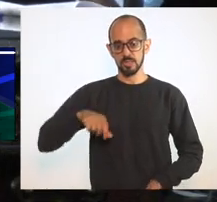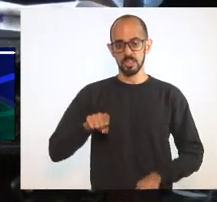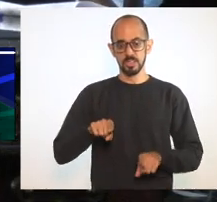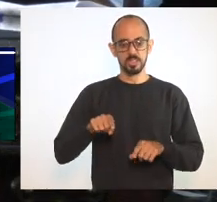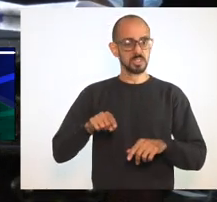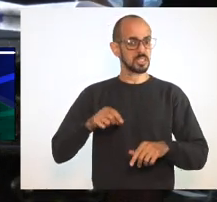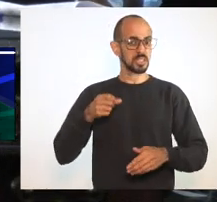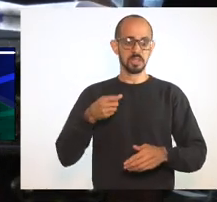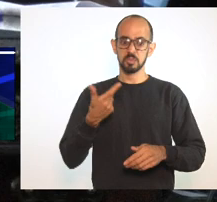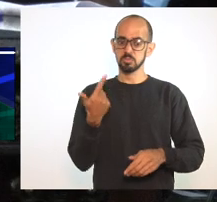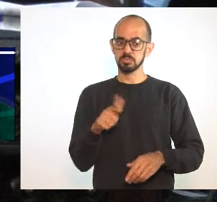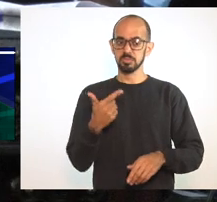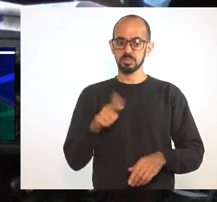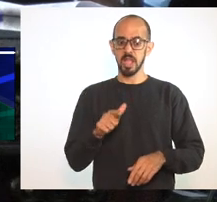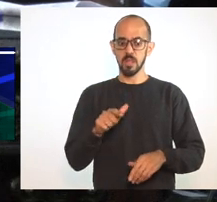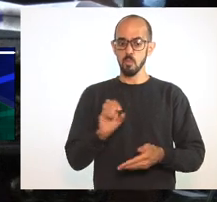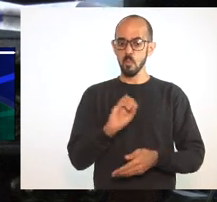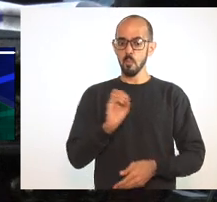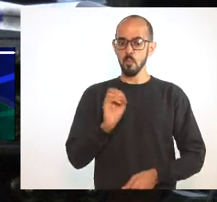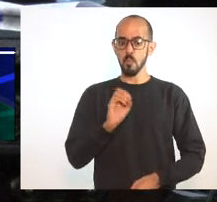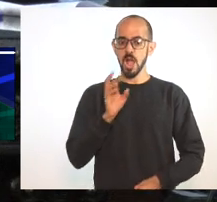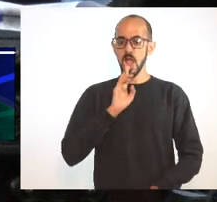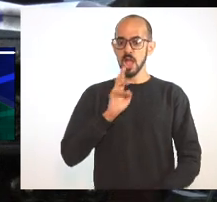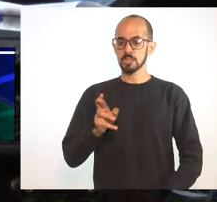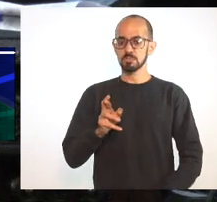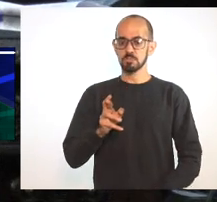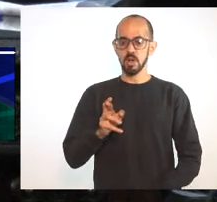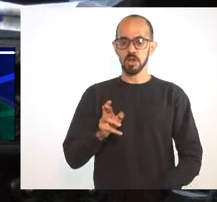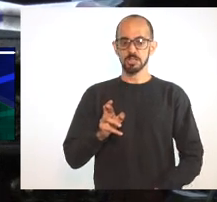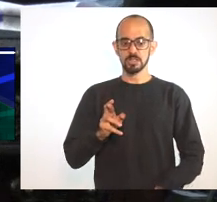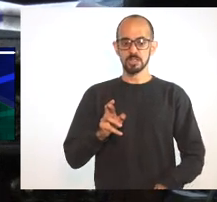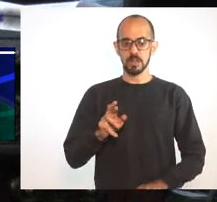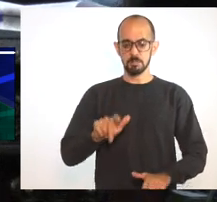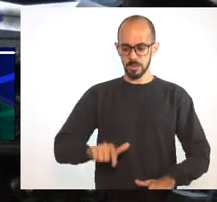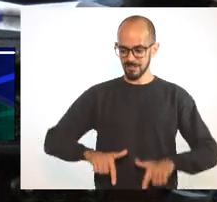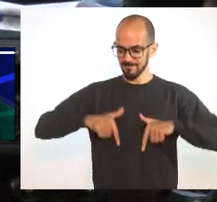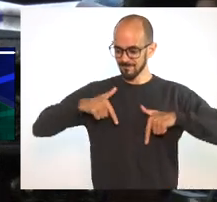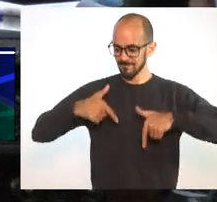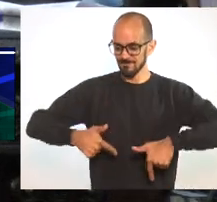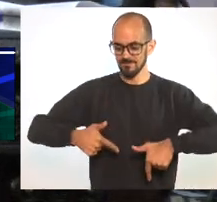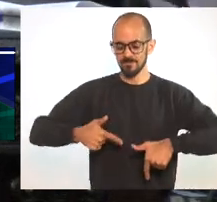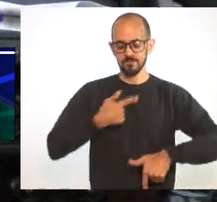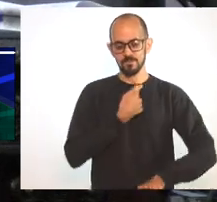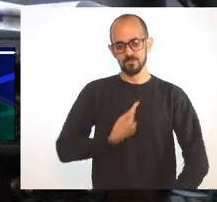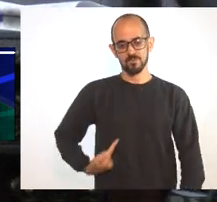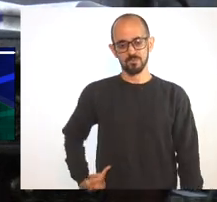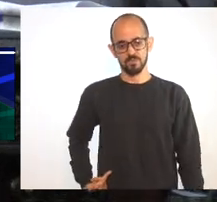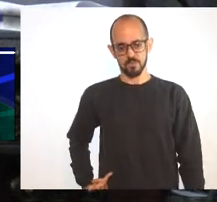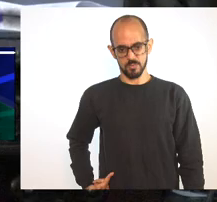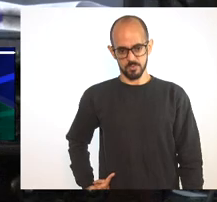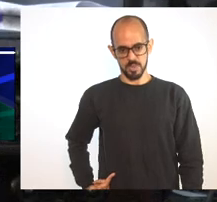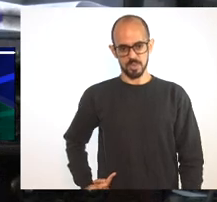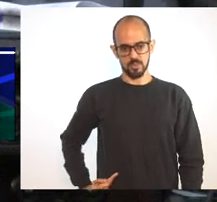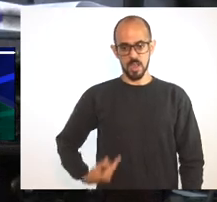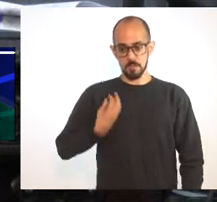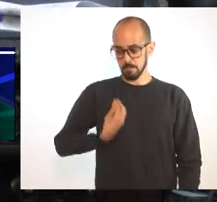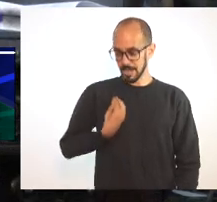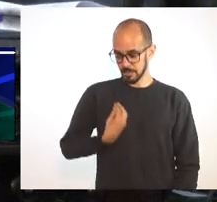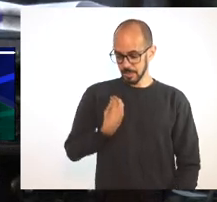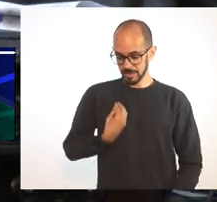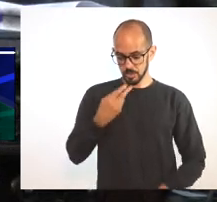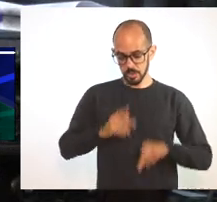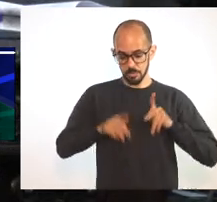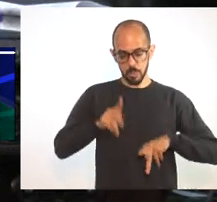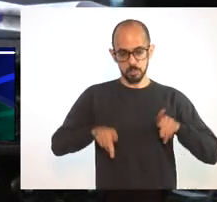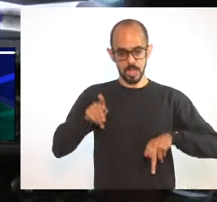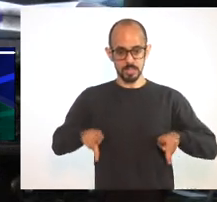qualquer resposta para o enfrentamento dessas violências pelo governo. A participação popular